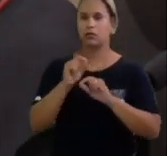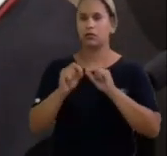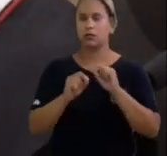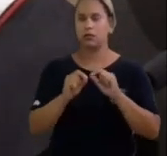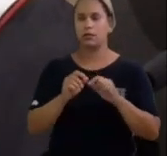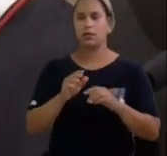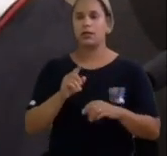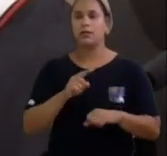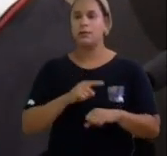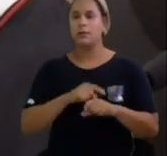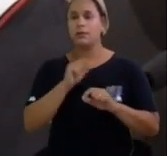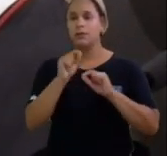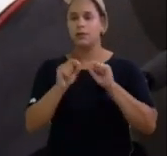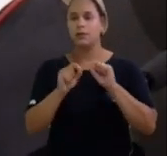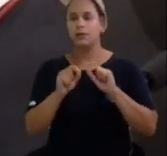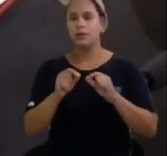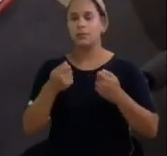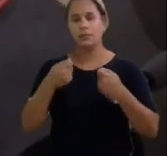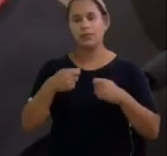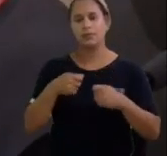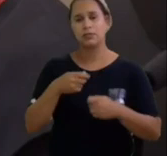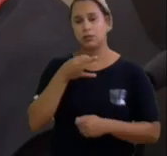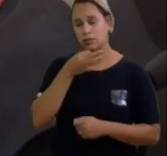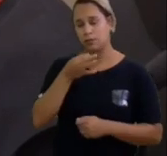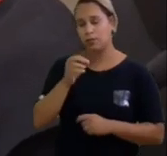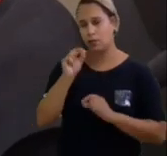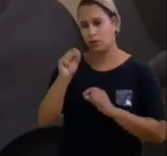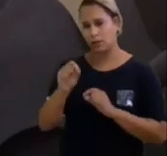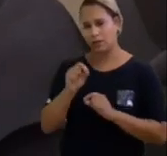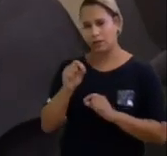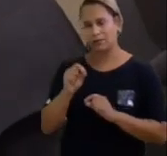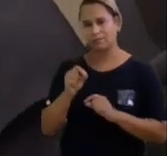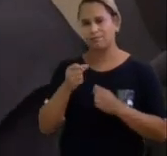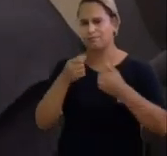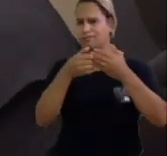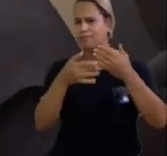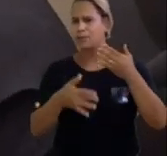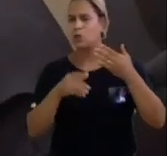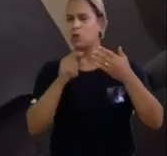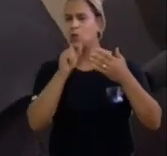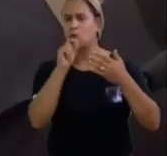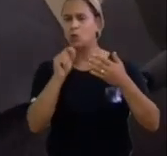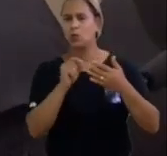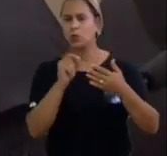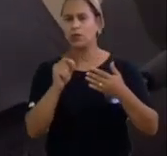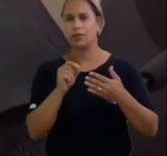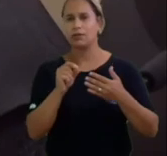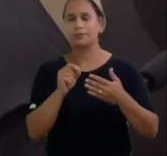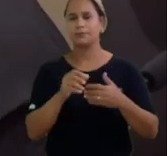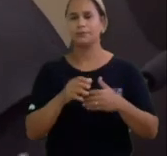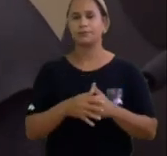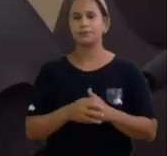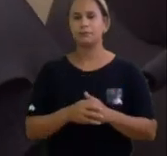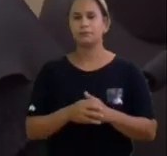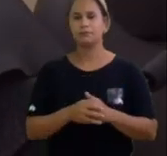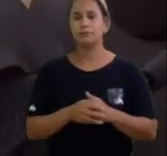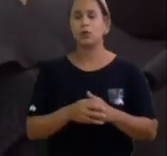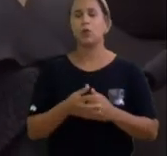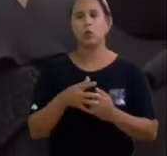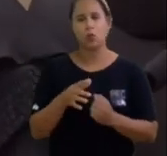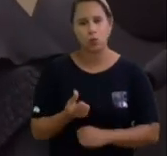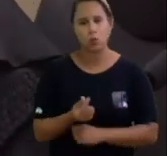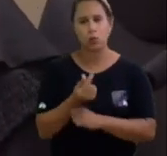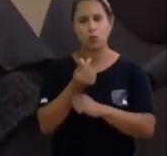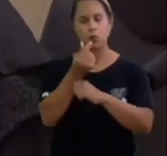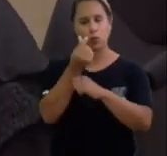Aqui, eu preciso fazer um comentário em relação às questões dos honorários advocatícios.